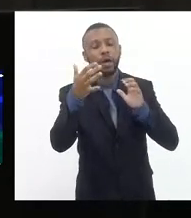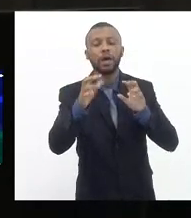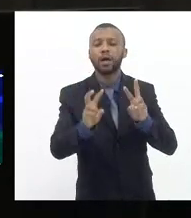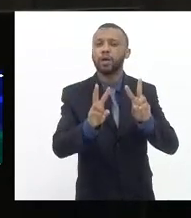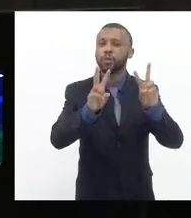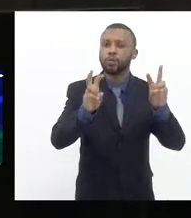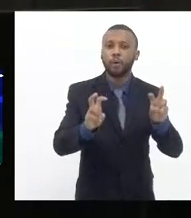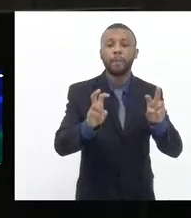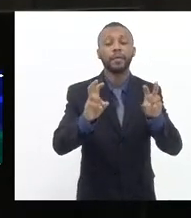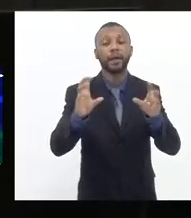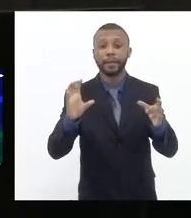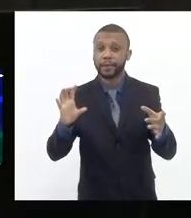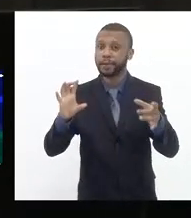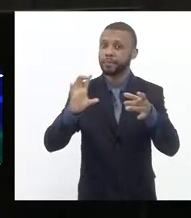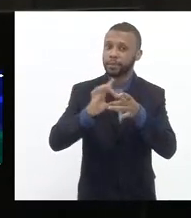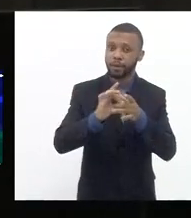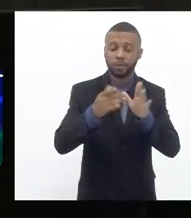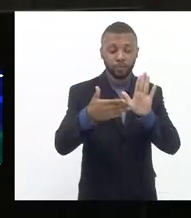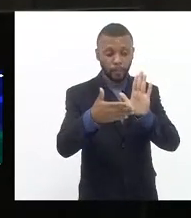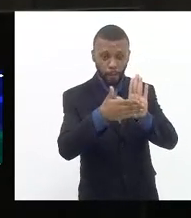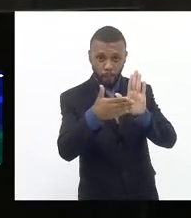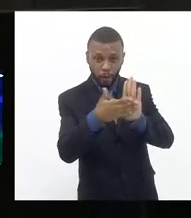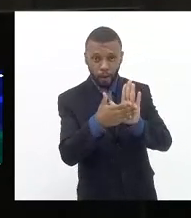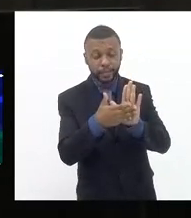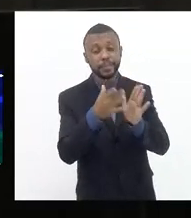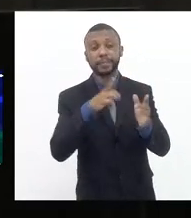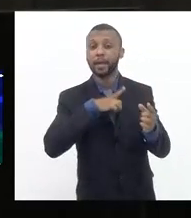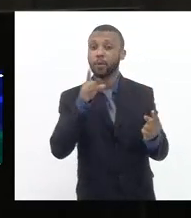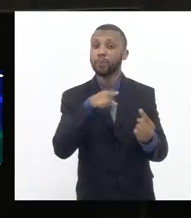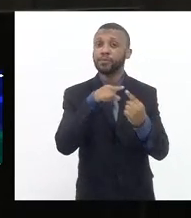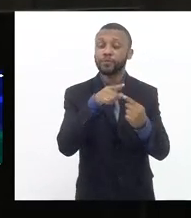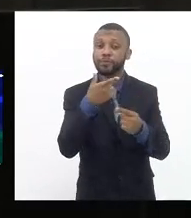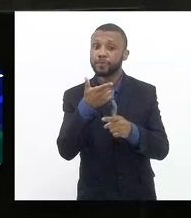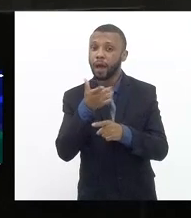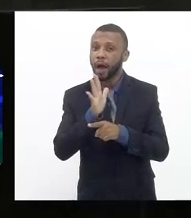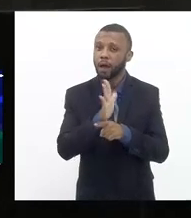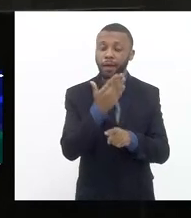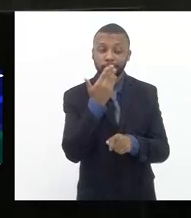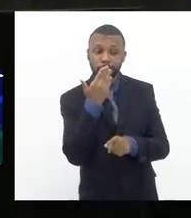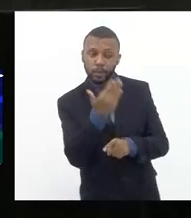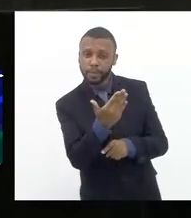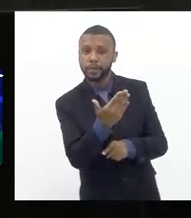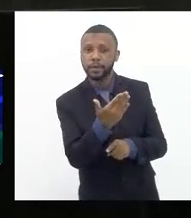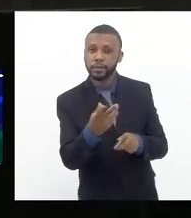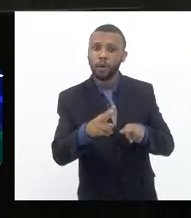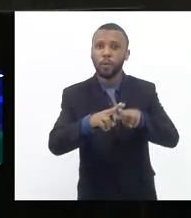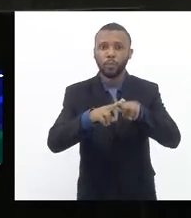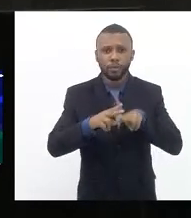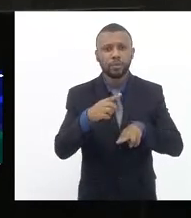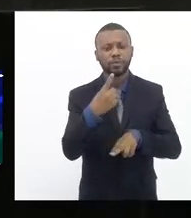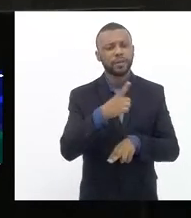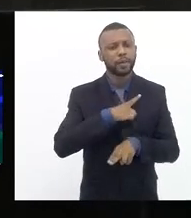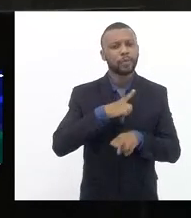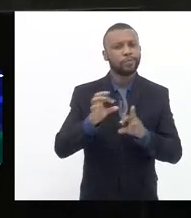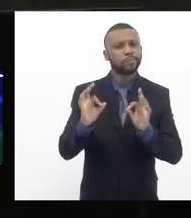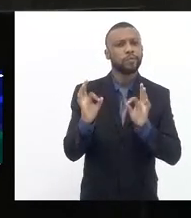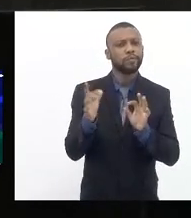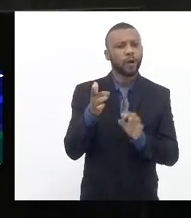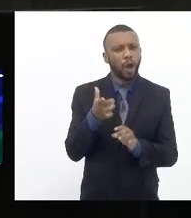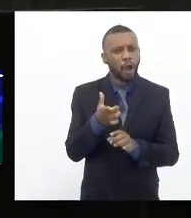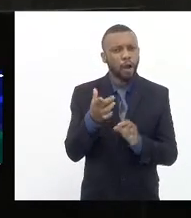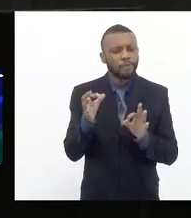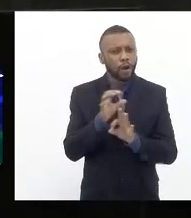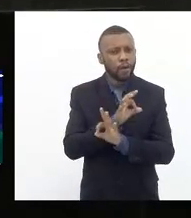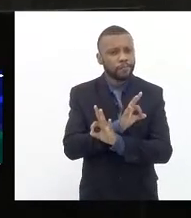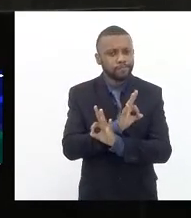de medidas que venham favorecer. E, portanto, nós estamos agora dando show com a criançada, né? Ontem foi o meu, hoje